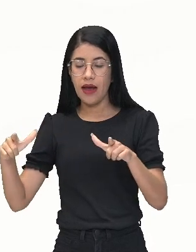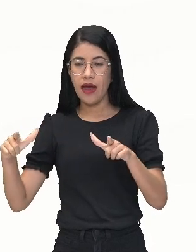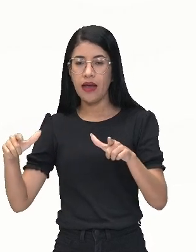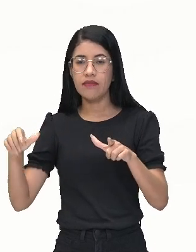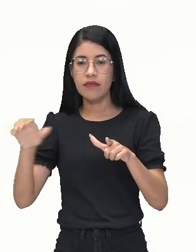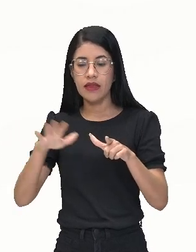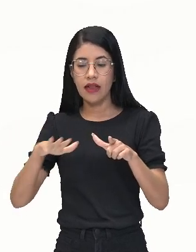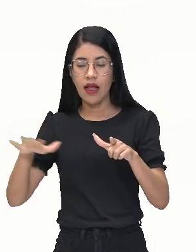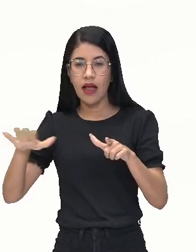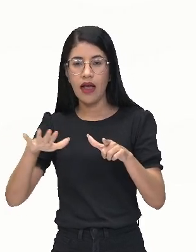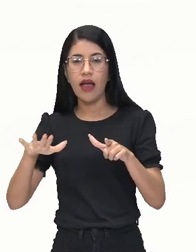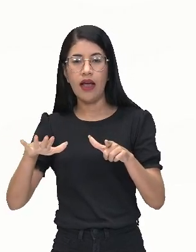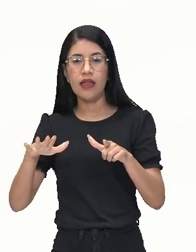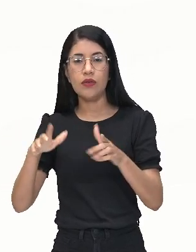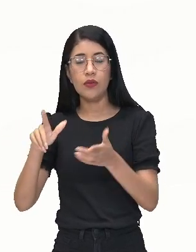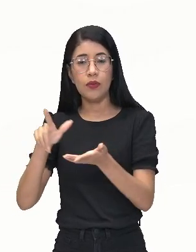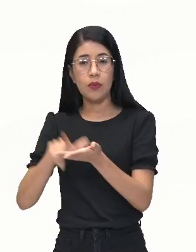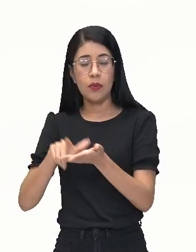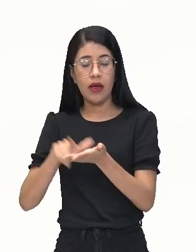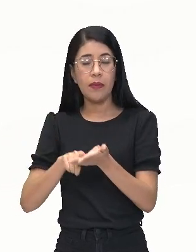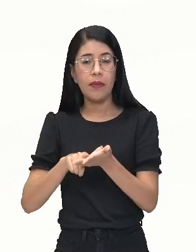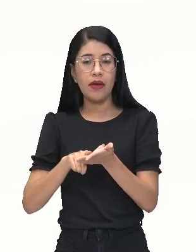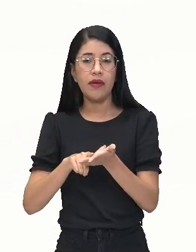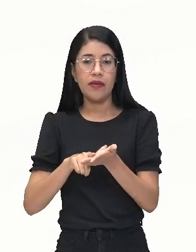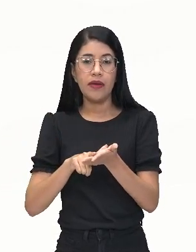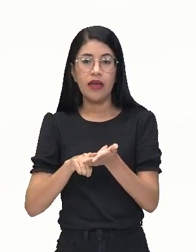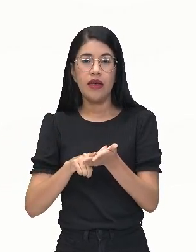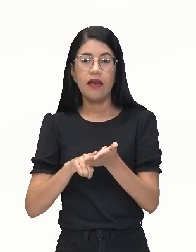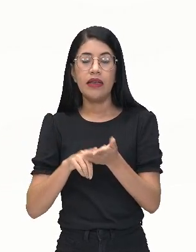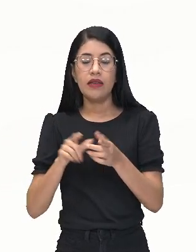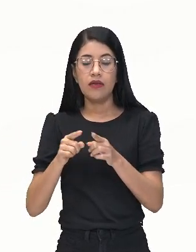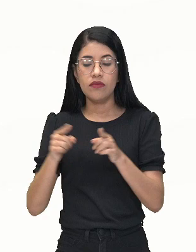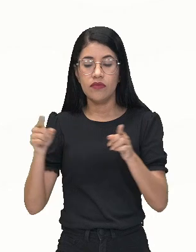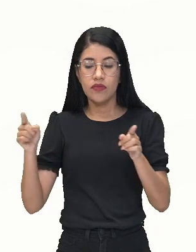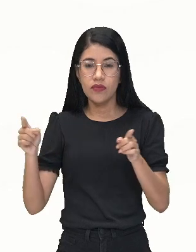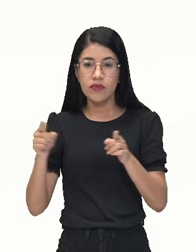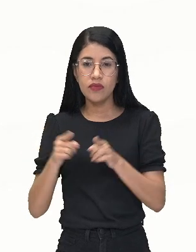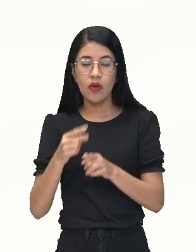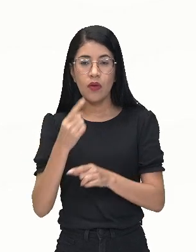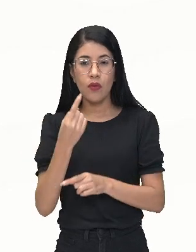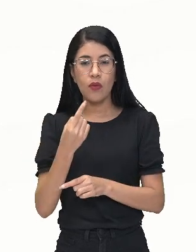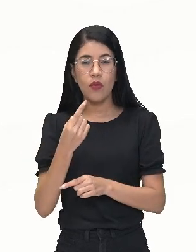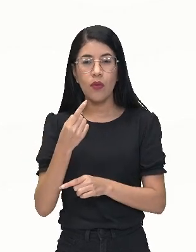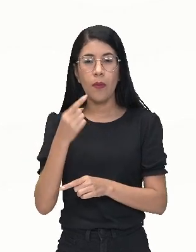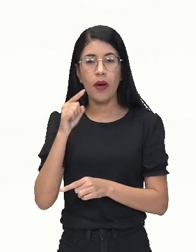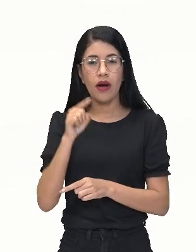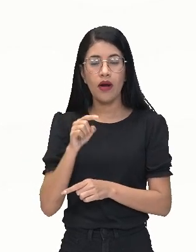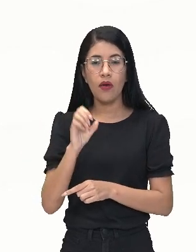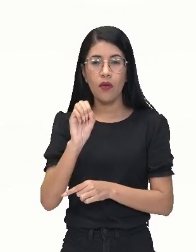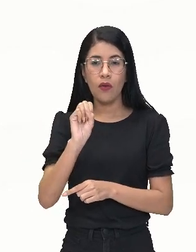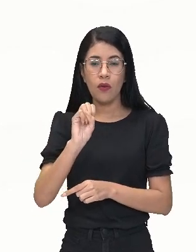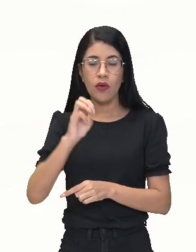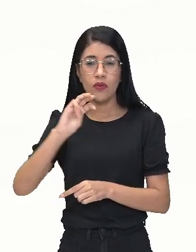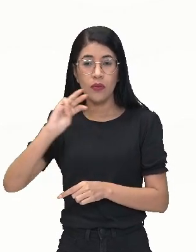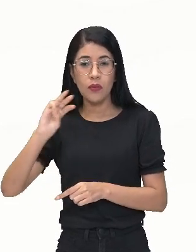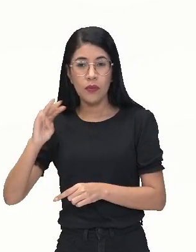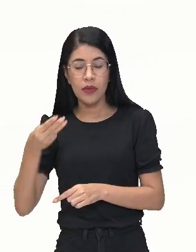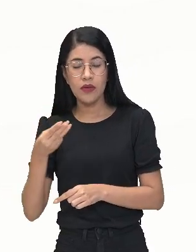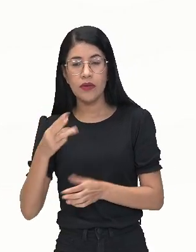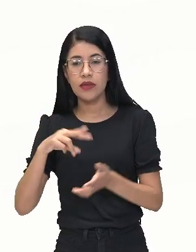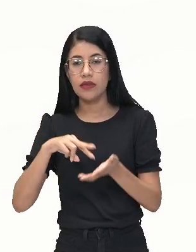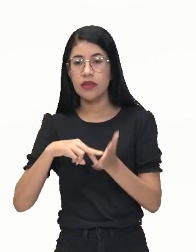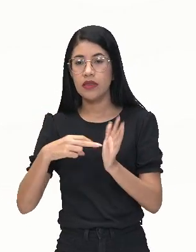fonte dele ficou, a escala ficou de 1 para 8 milhões. Isso quer dizer